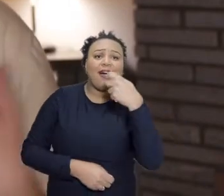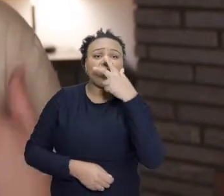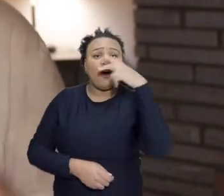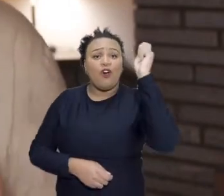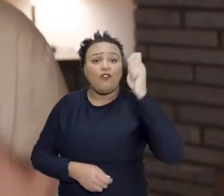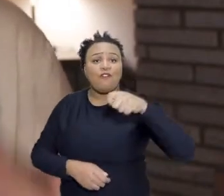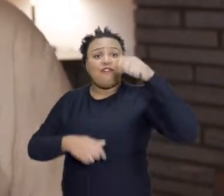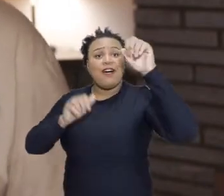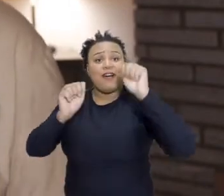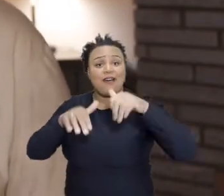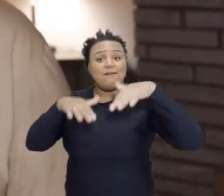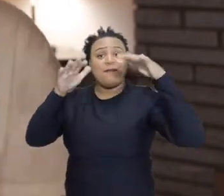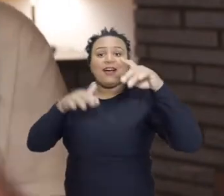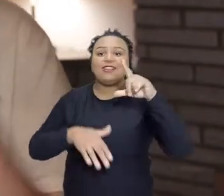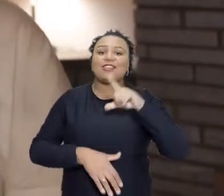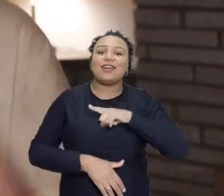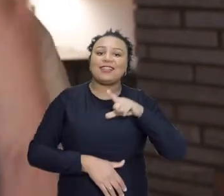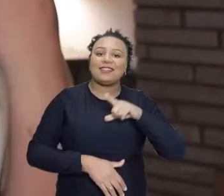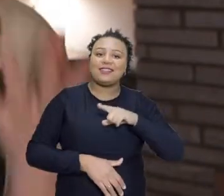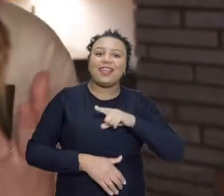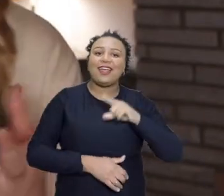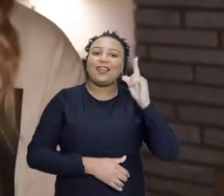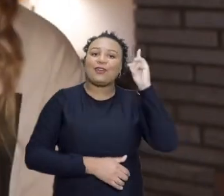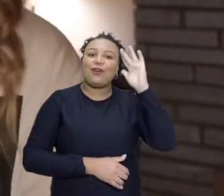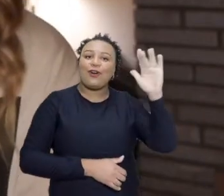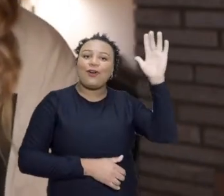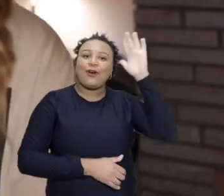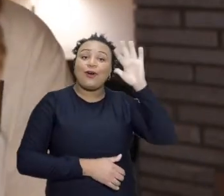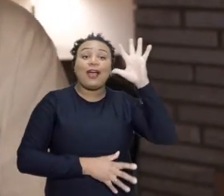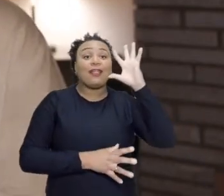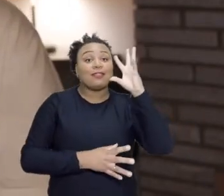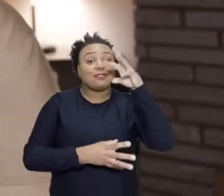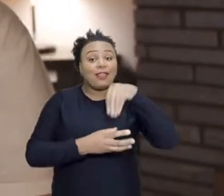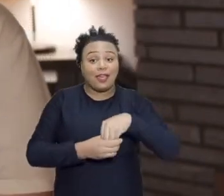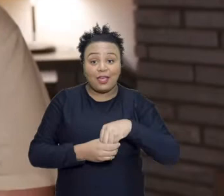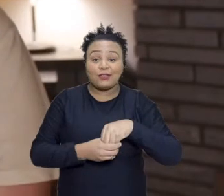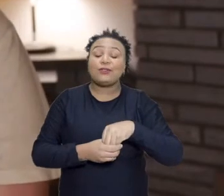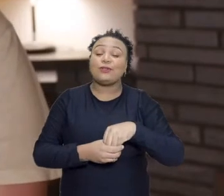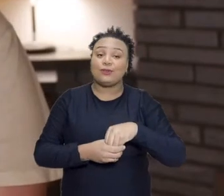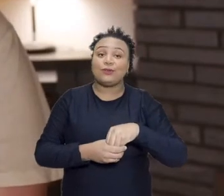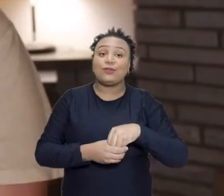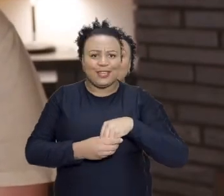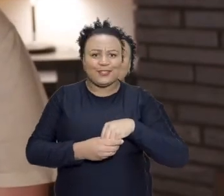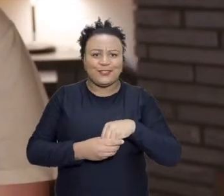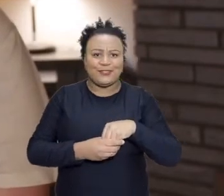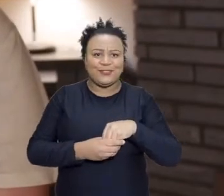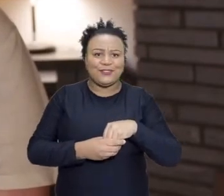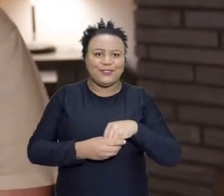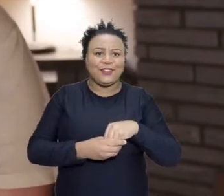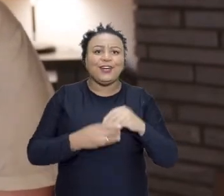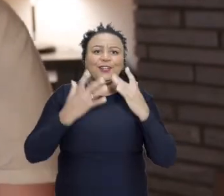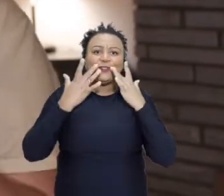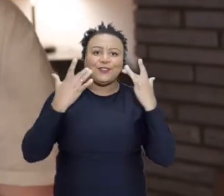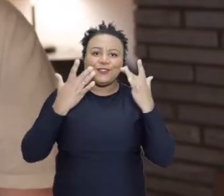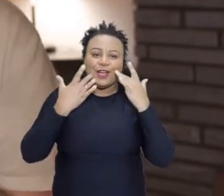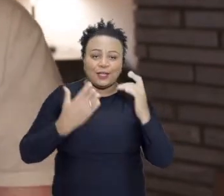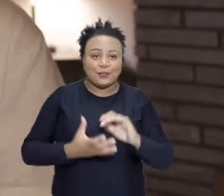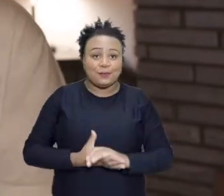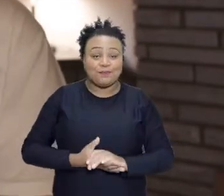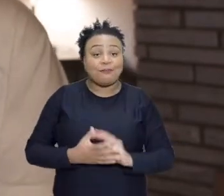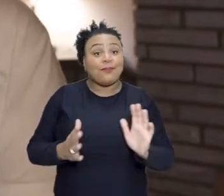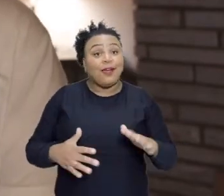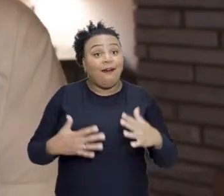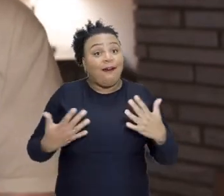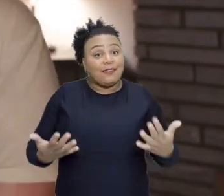Então ter essa ilusão dentro do teatro. Aí sim a